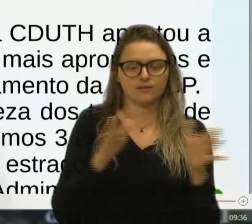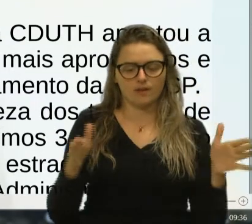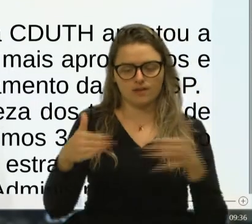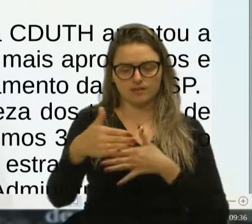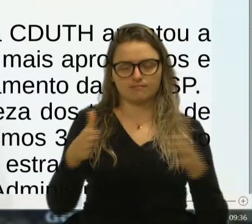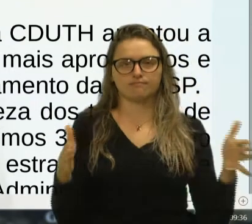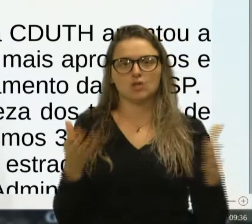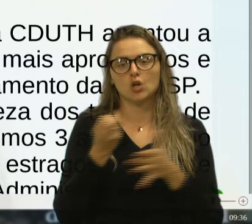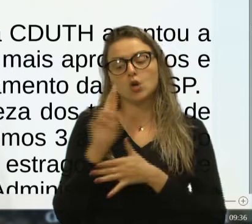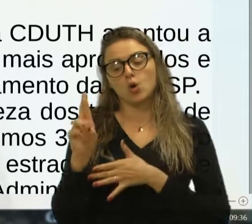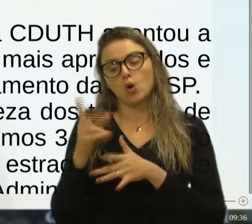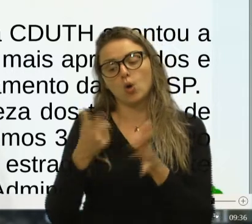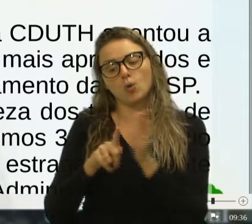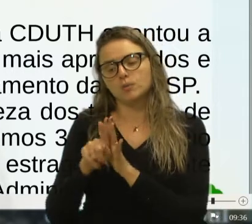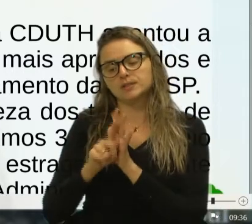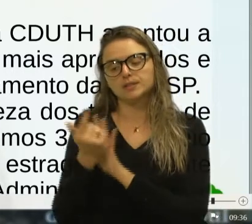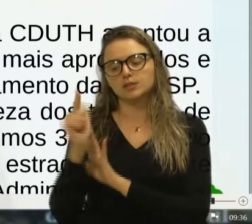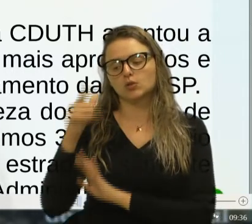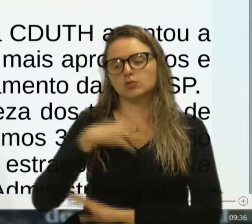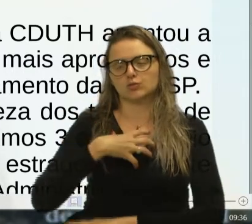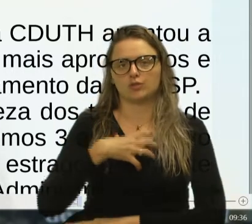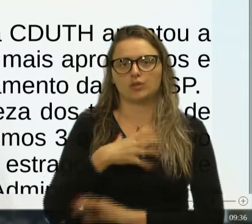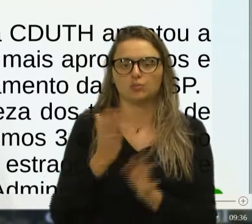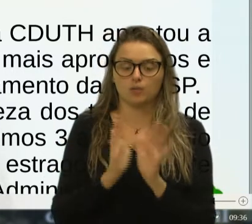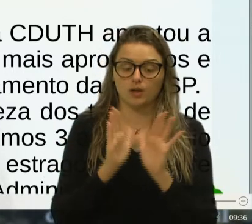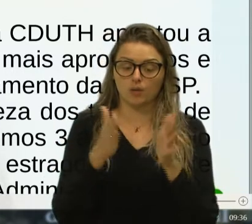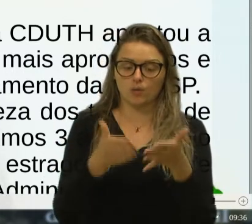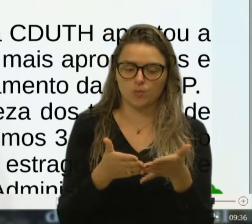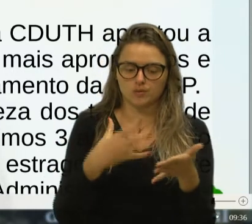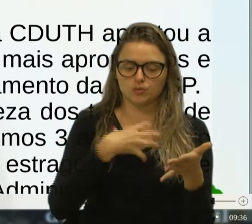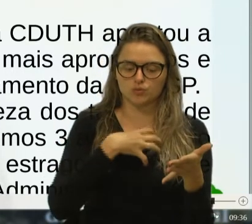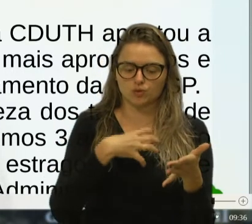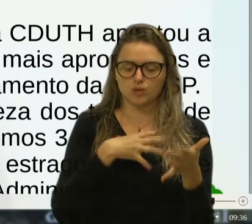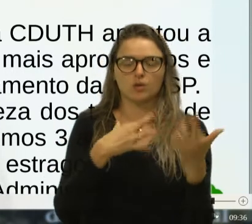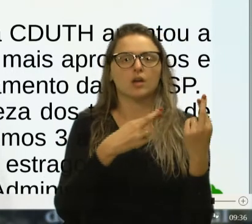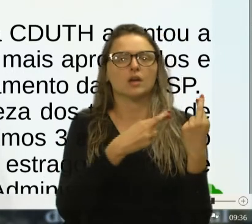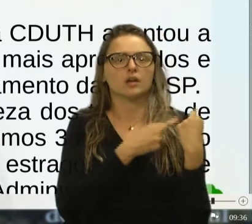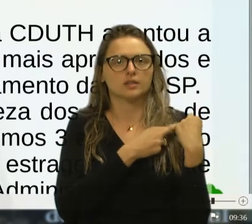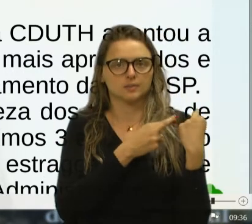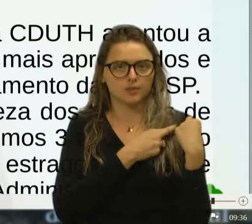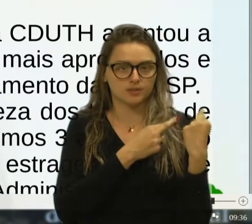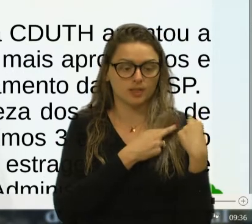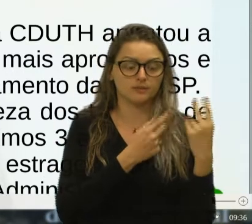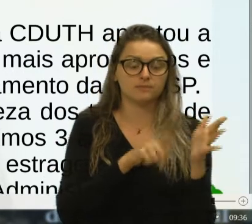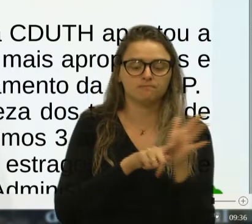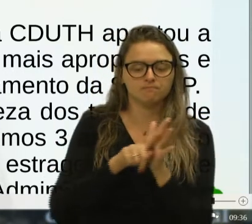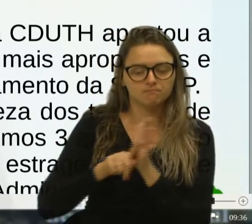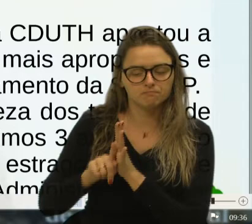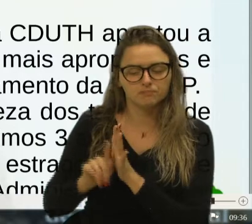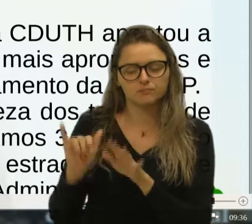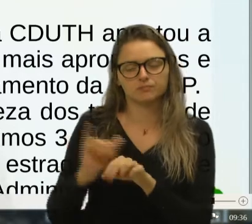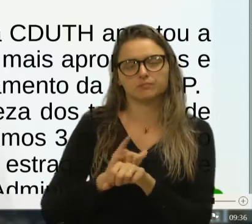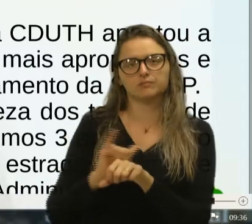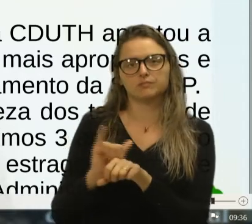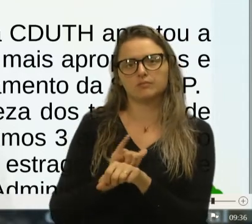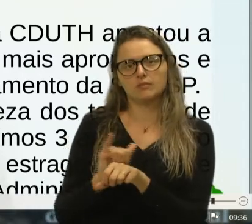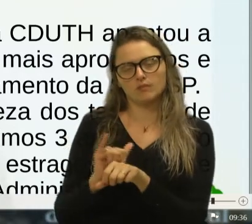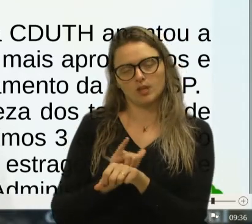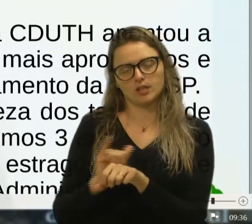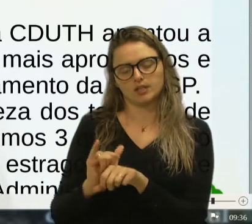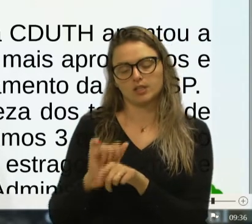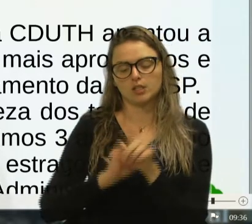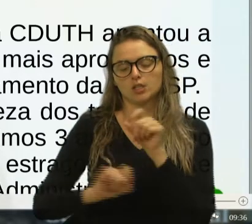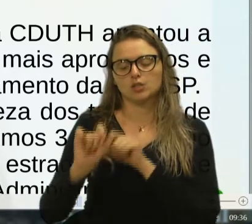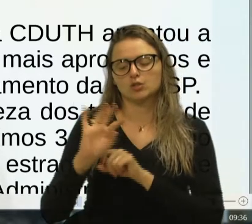ou busca uma alternativa. A comissão buscou de forma responsável alternativas, né? Então, com relação aos tanques